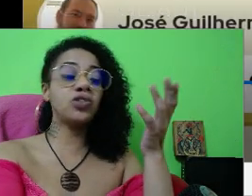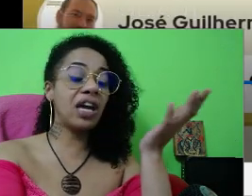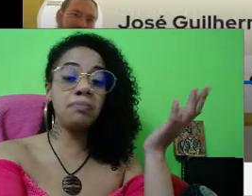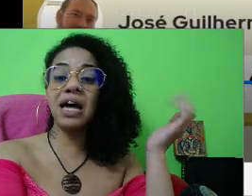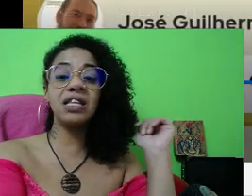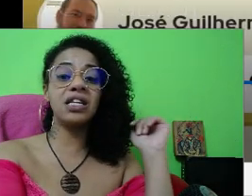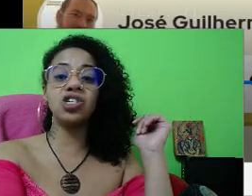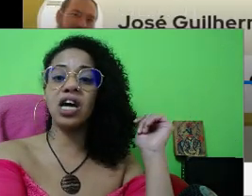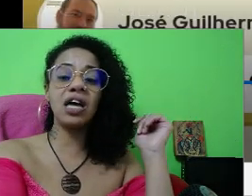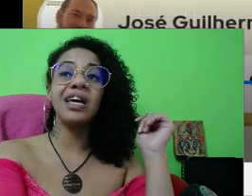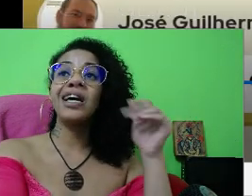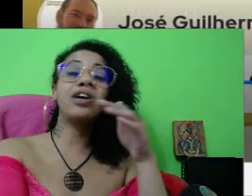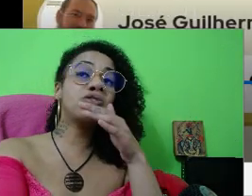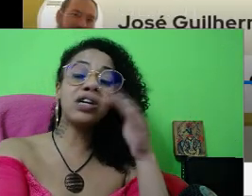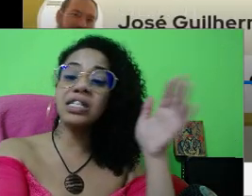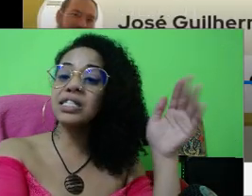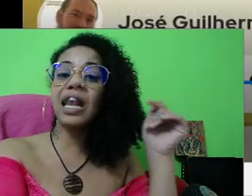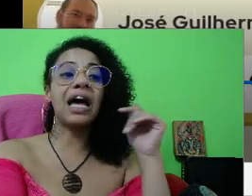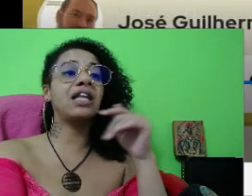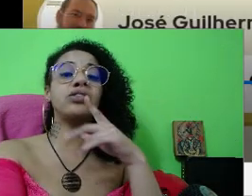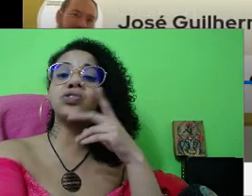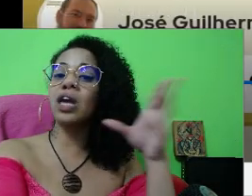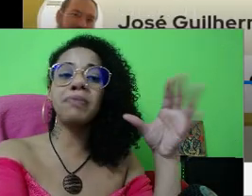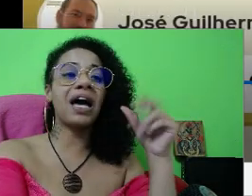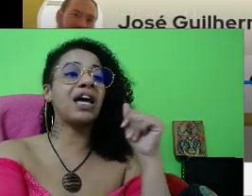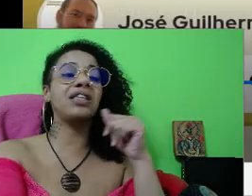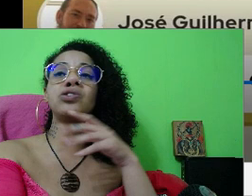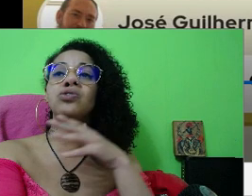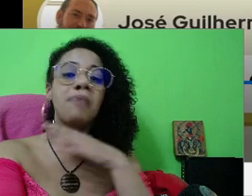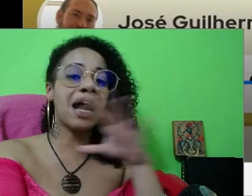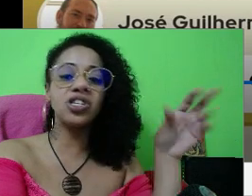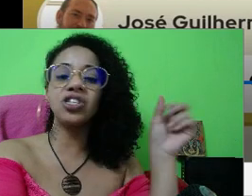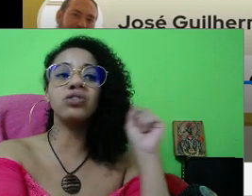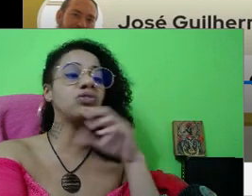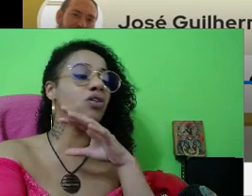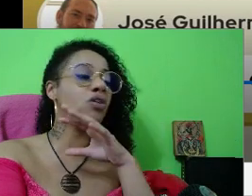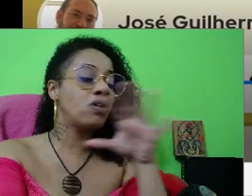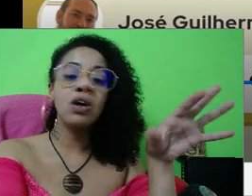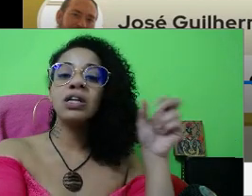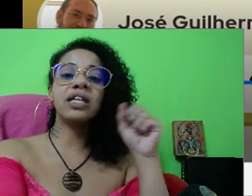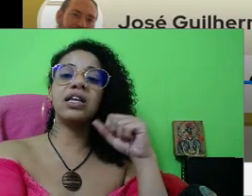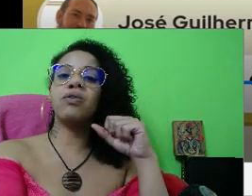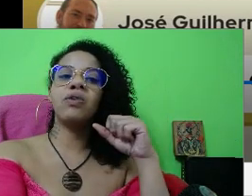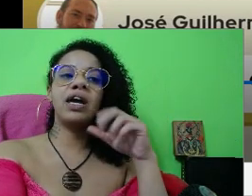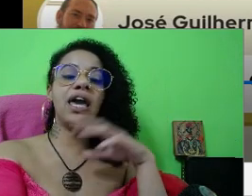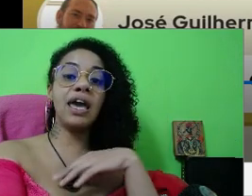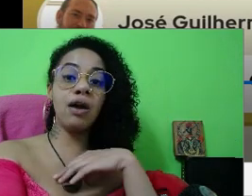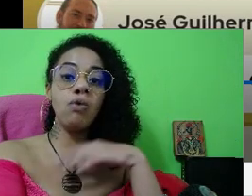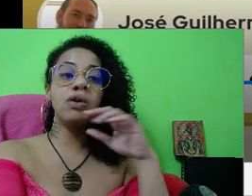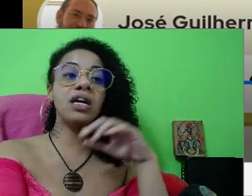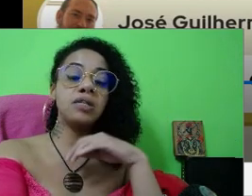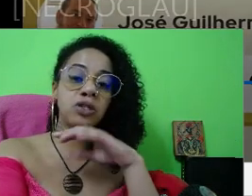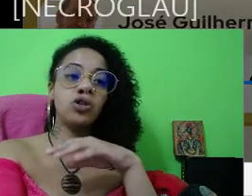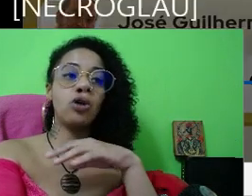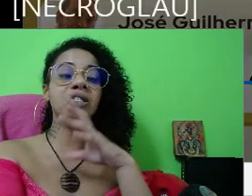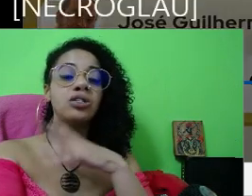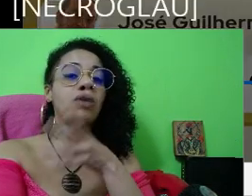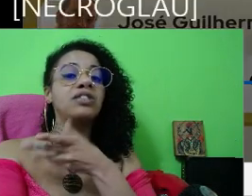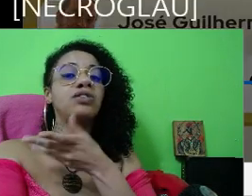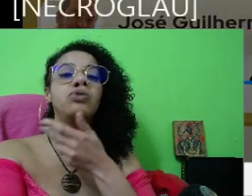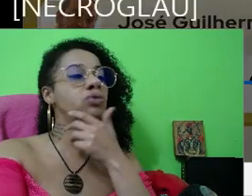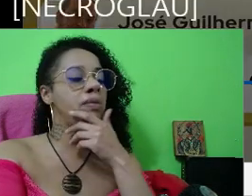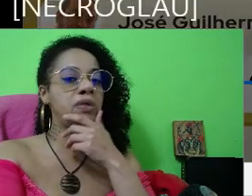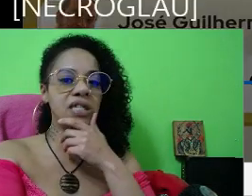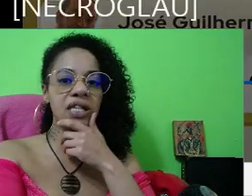aí eu sou queimada já eu sou cancelada eu sou queimada eu sou margem eu sou entendeu eu e as pessoas